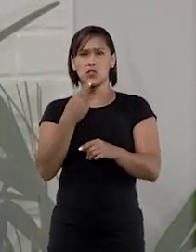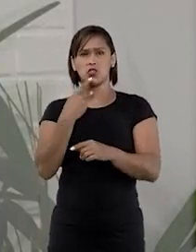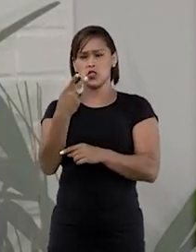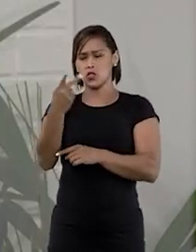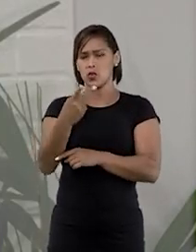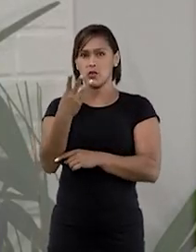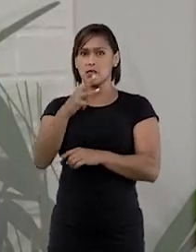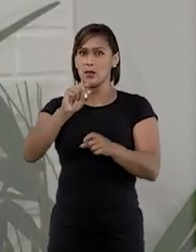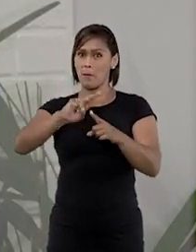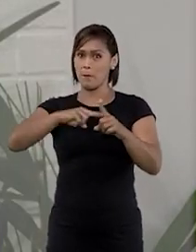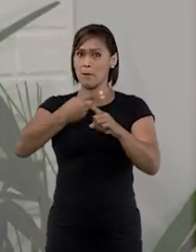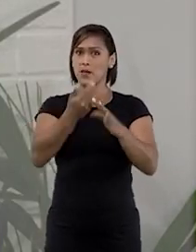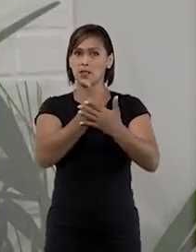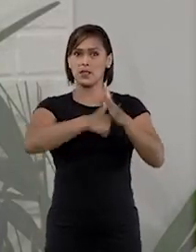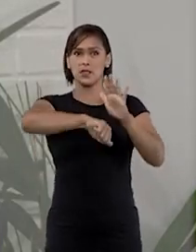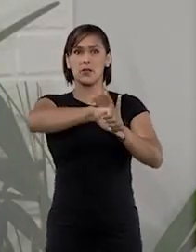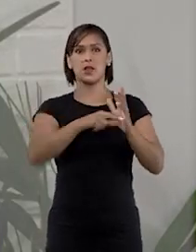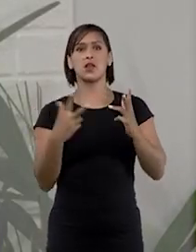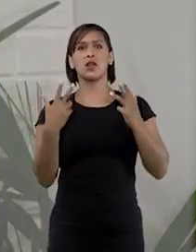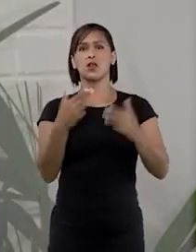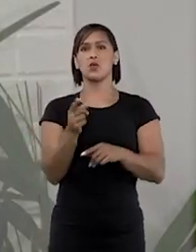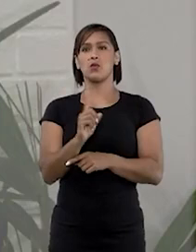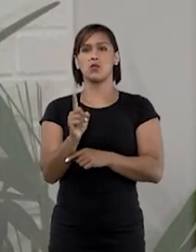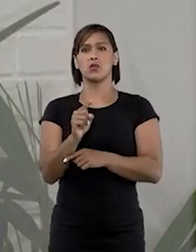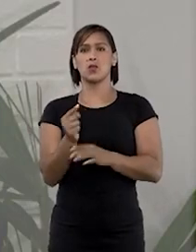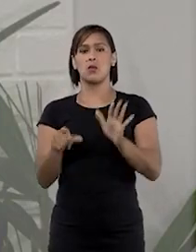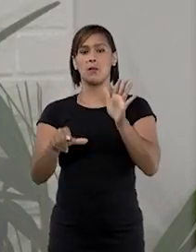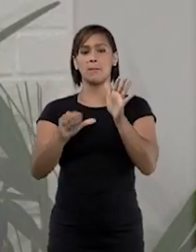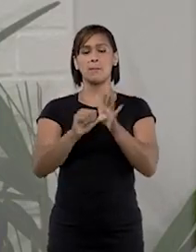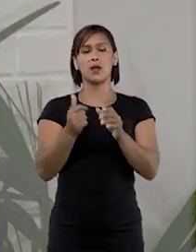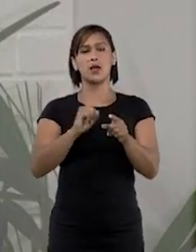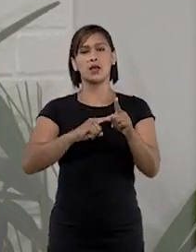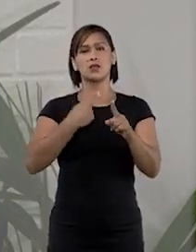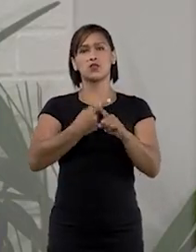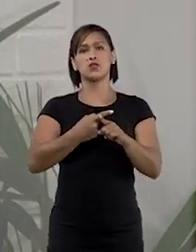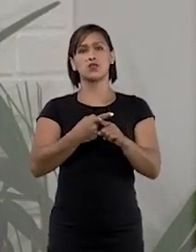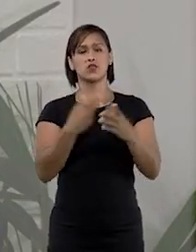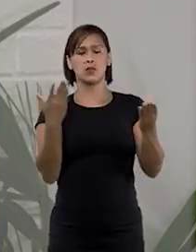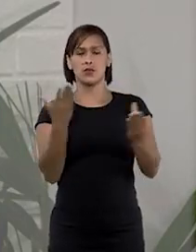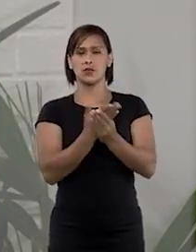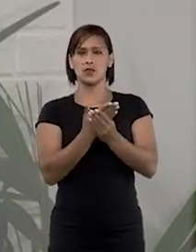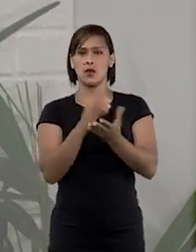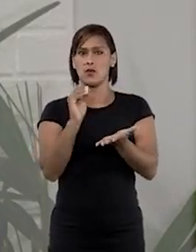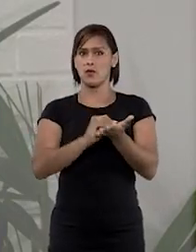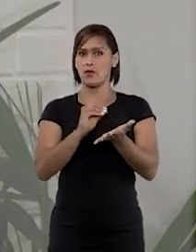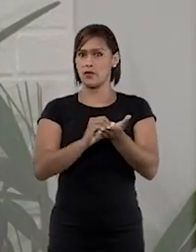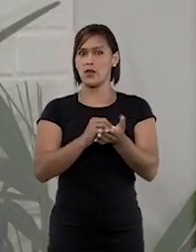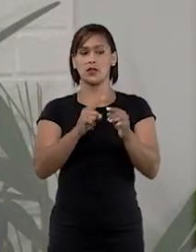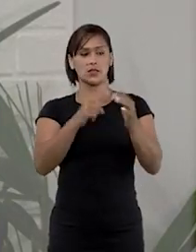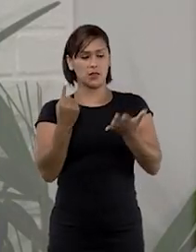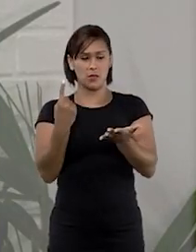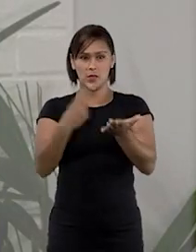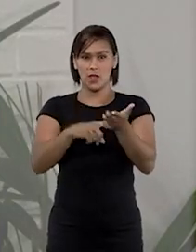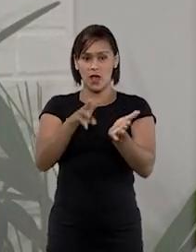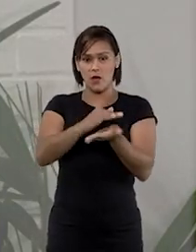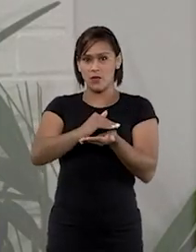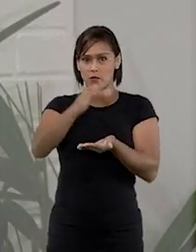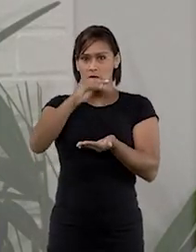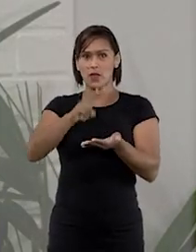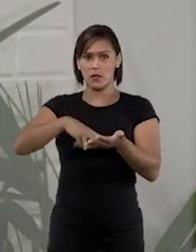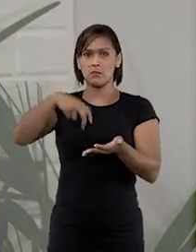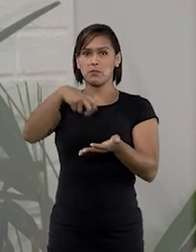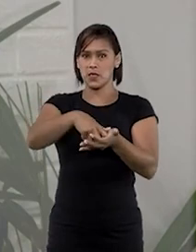pelo co é de dois ou mais crimes idênticos ou não em mais de uma ação ou omissão nesse caso as penas são aplicadas